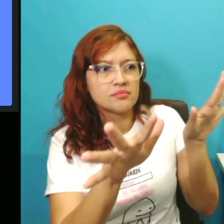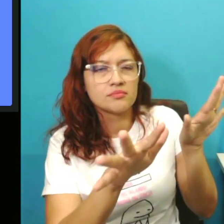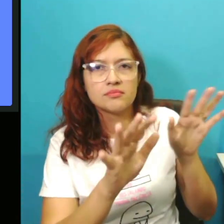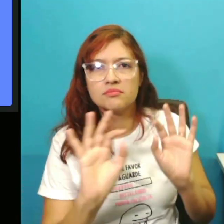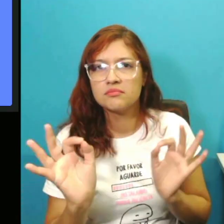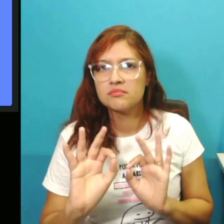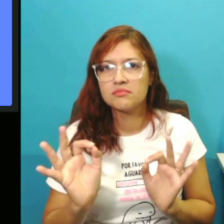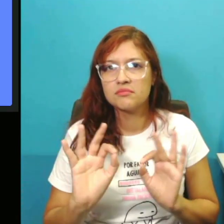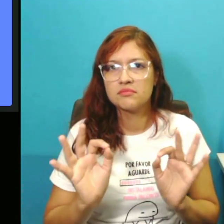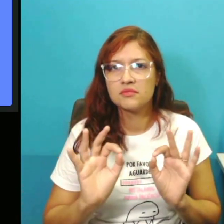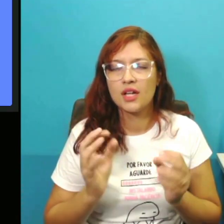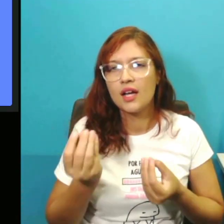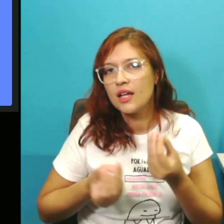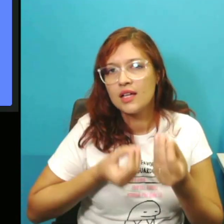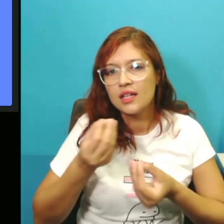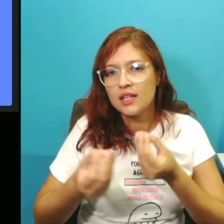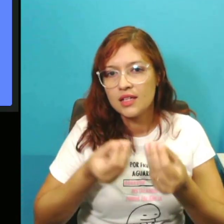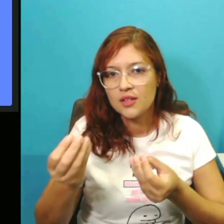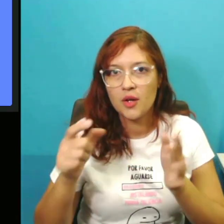a luz verde,